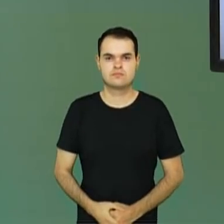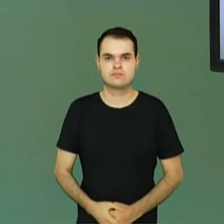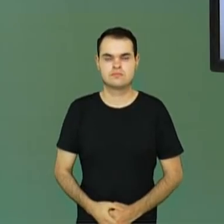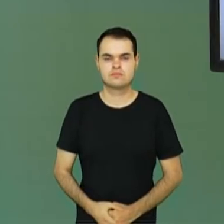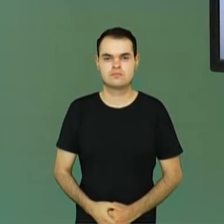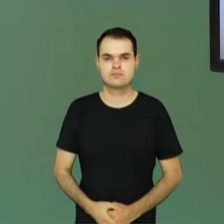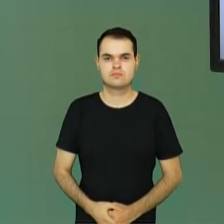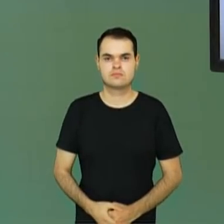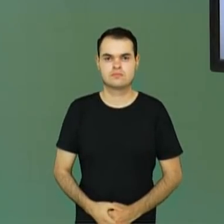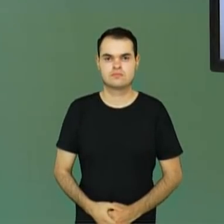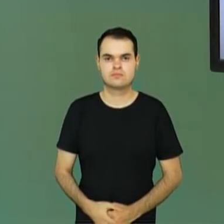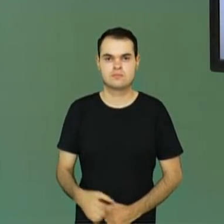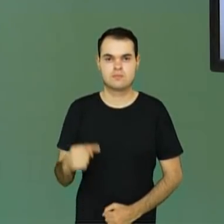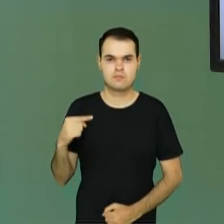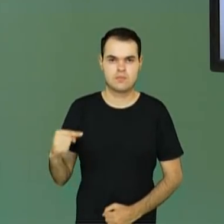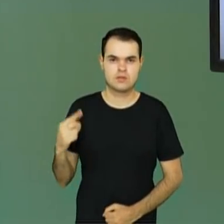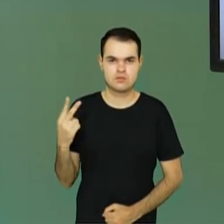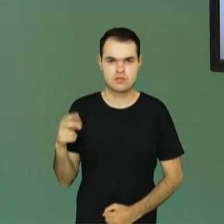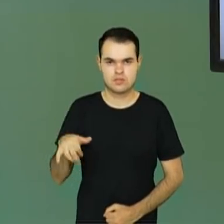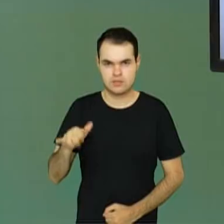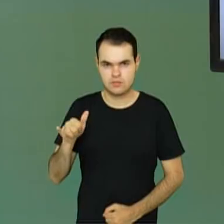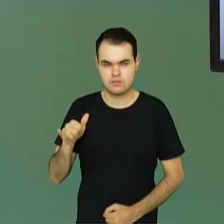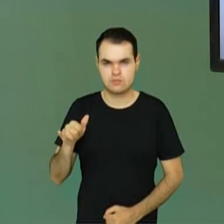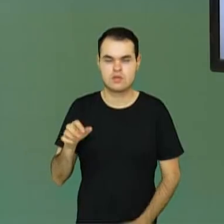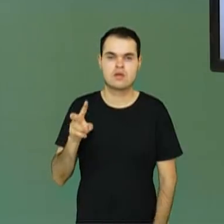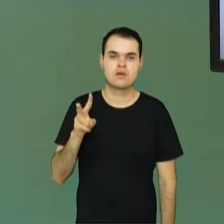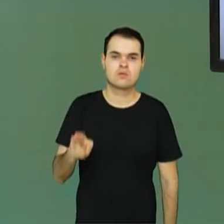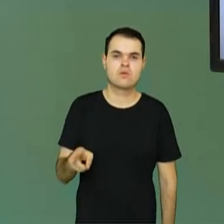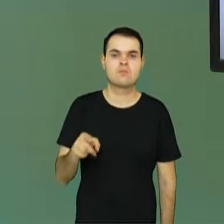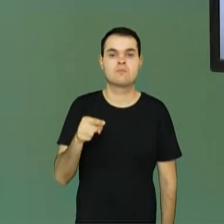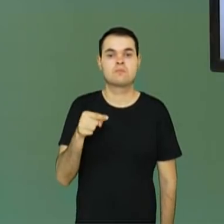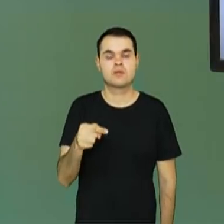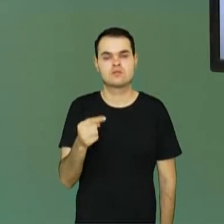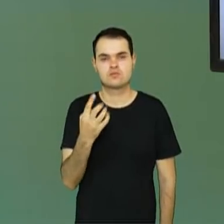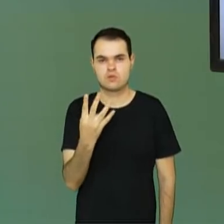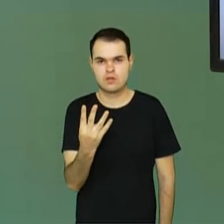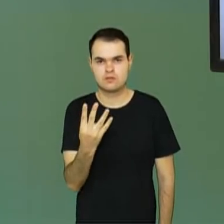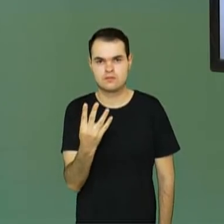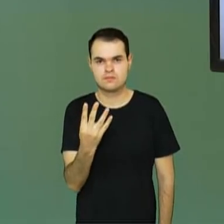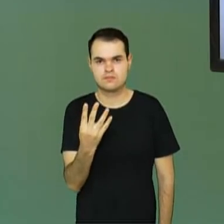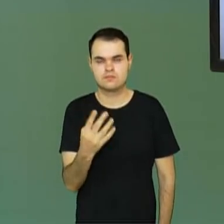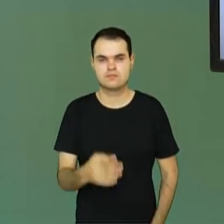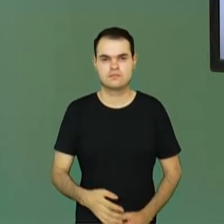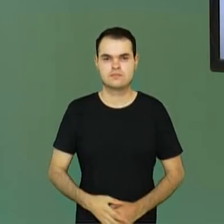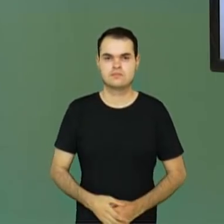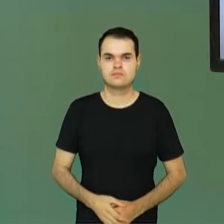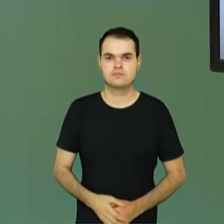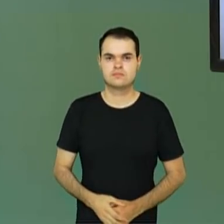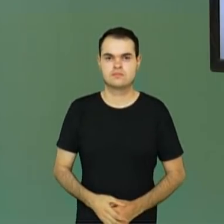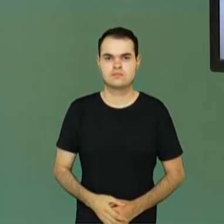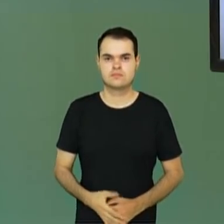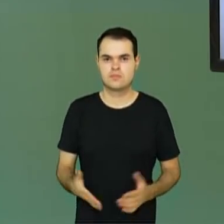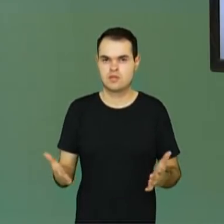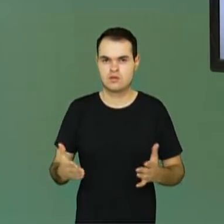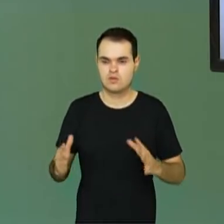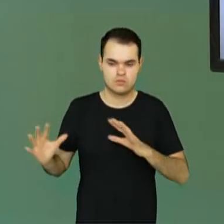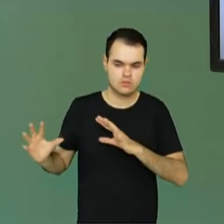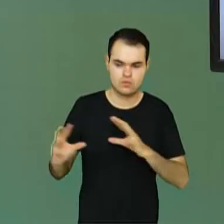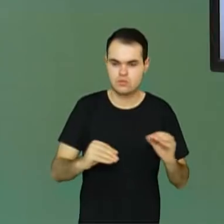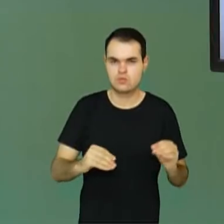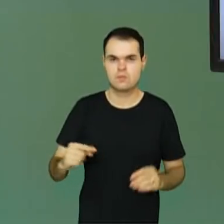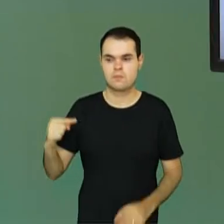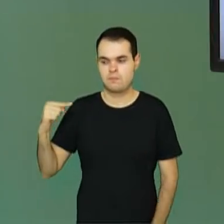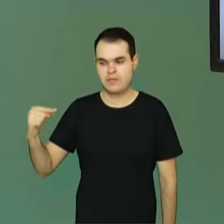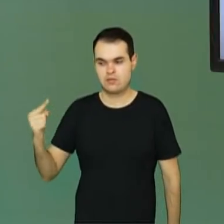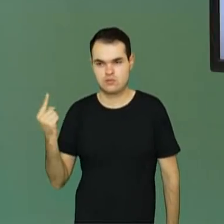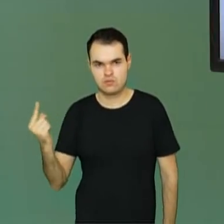agora? Menos 2y é igual a menos 4. Agora eu vou multiplicar tudo por menos 1. Por quê? Porque eu tenho